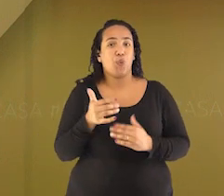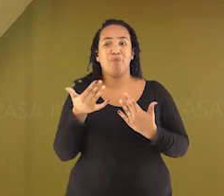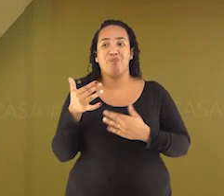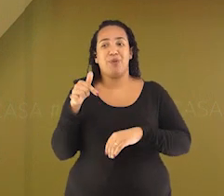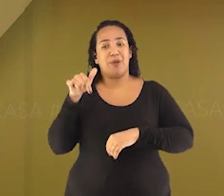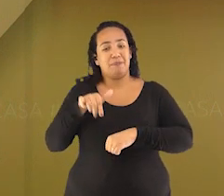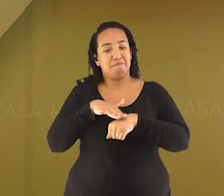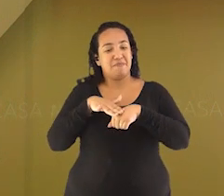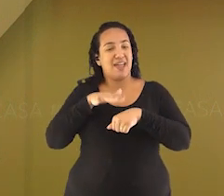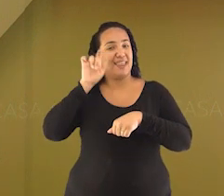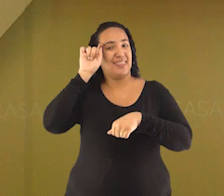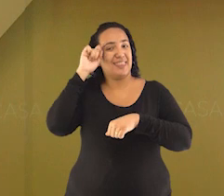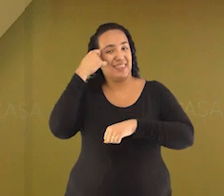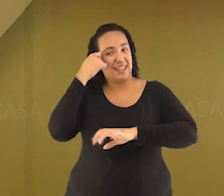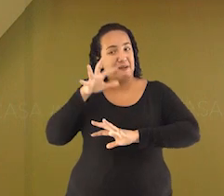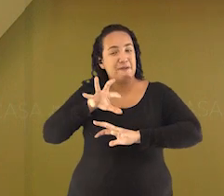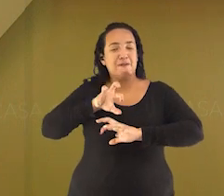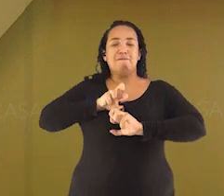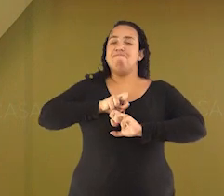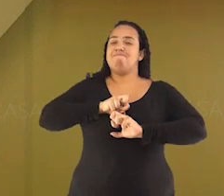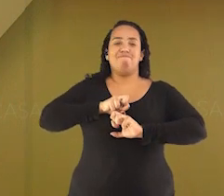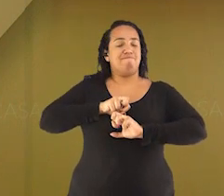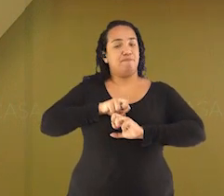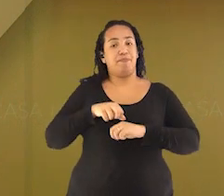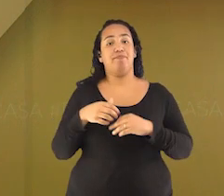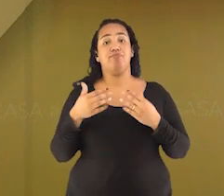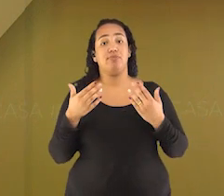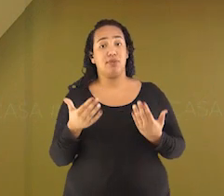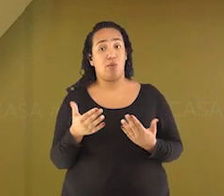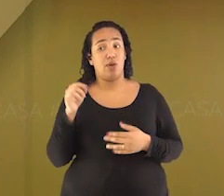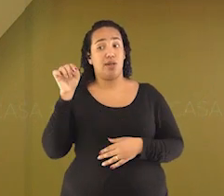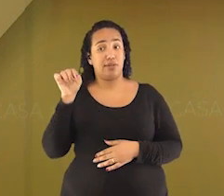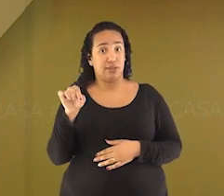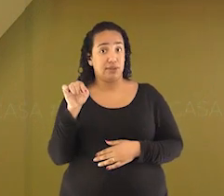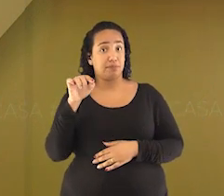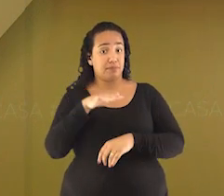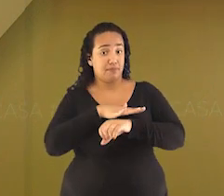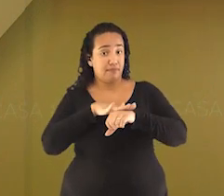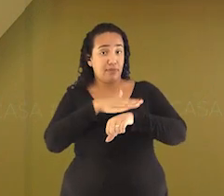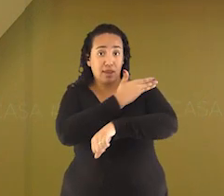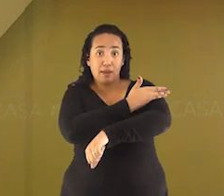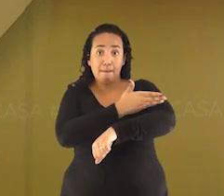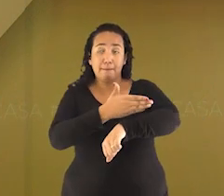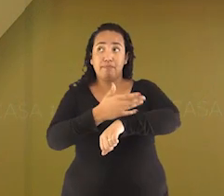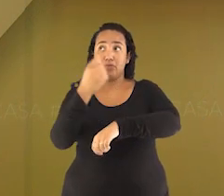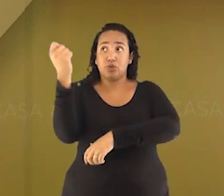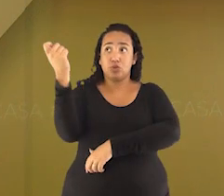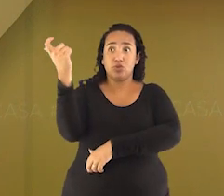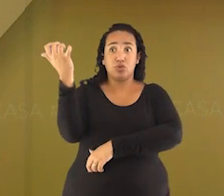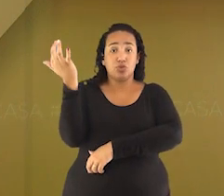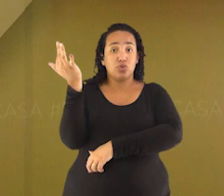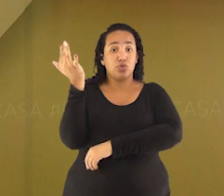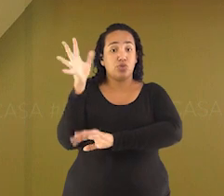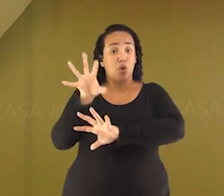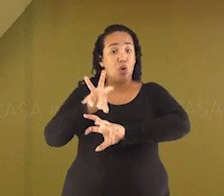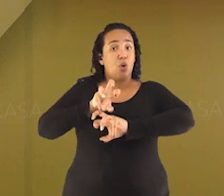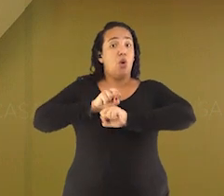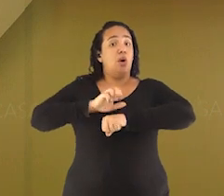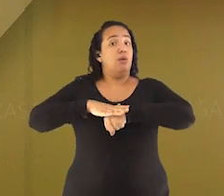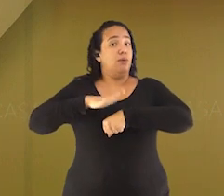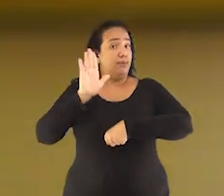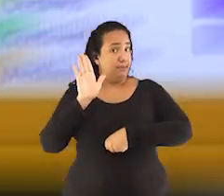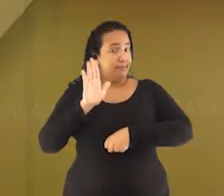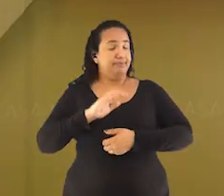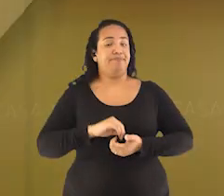pele branca, que é característica dos habitantes europeus, absorve melhor a energia do sol, facilitando a produção de vitamina D para esse